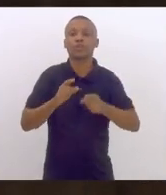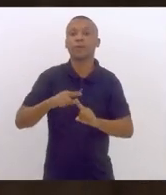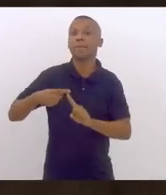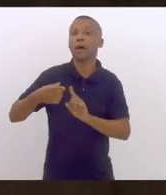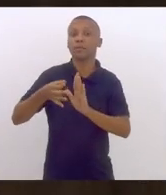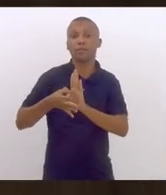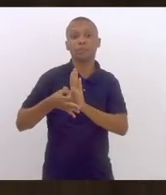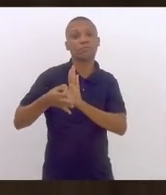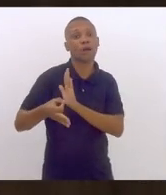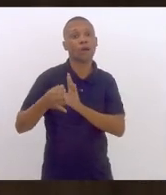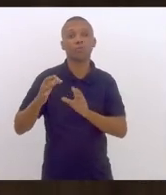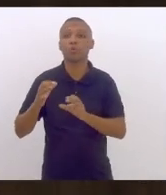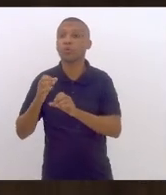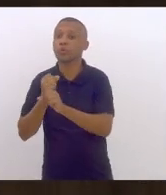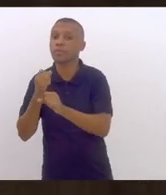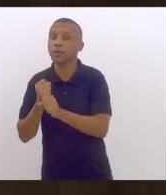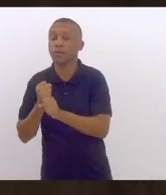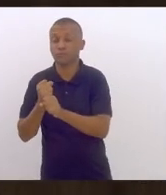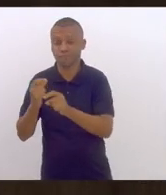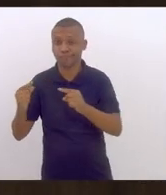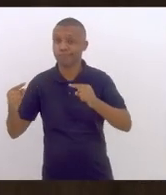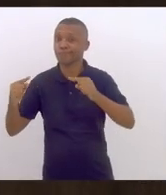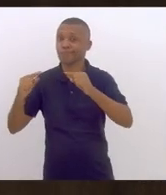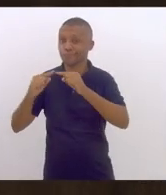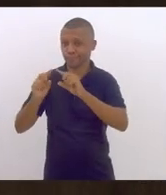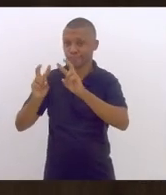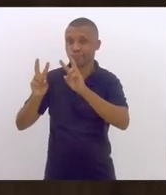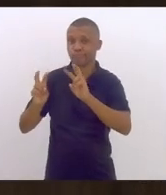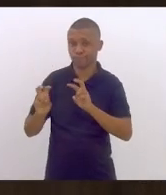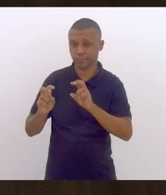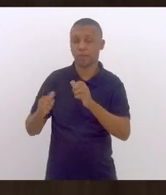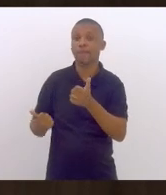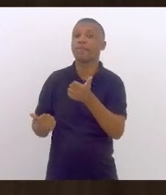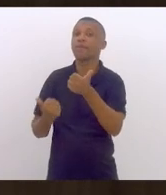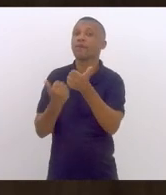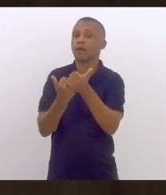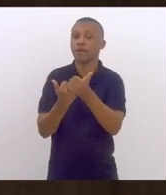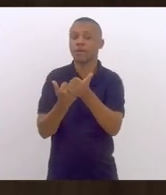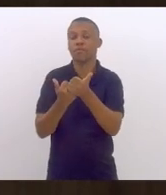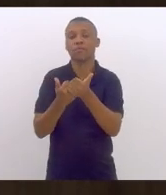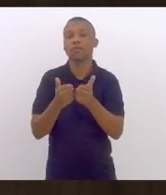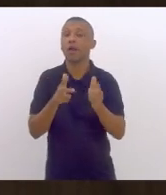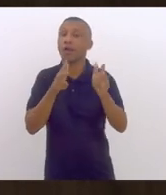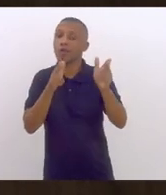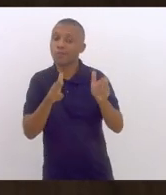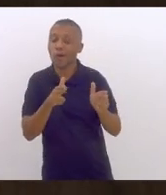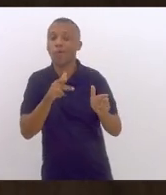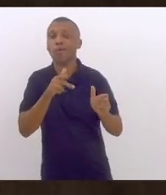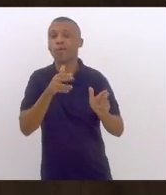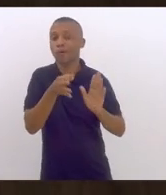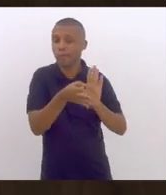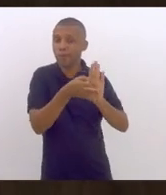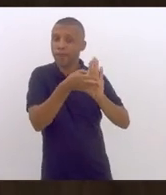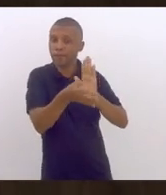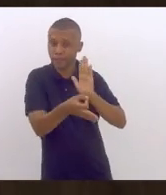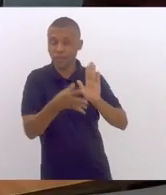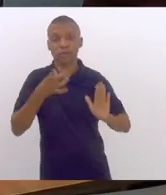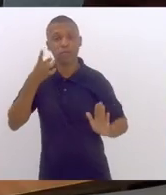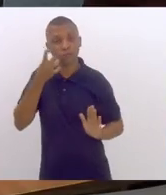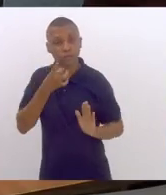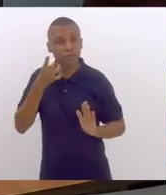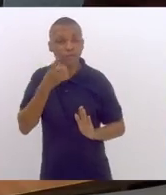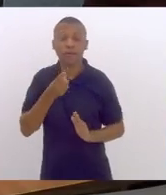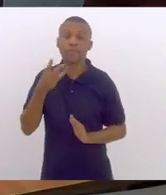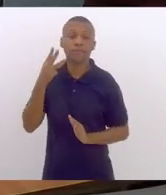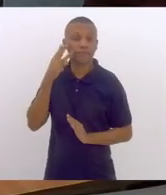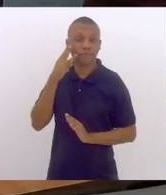orçamento no mérito favorável acompanhando o doutor parecer do deputado Valdete Carneiro